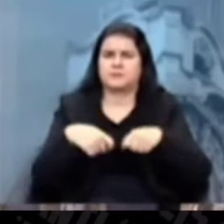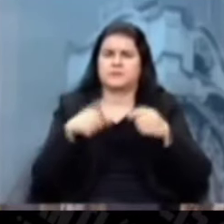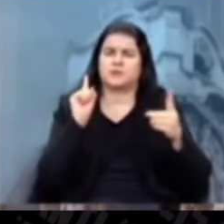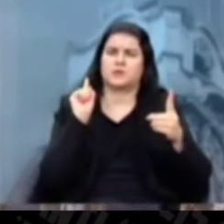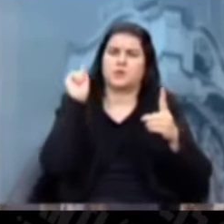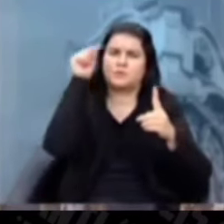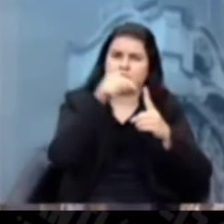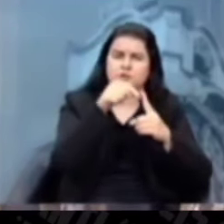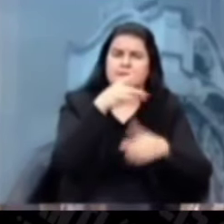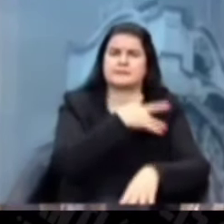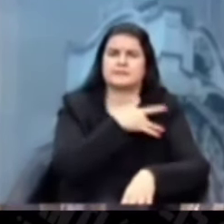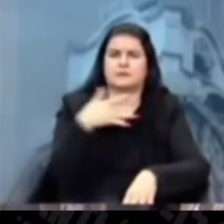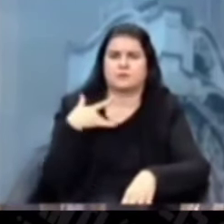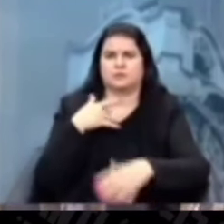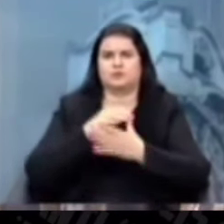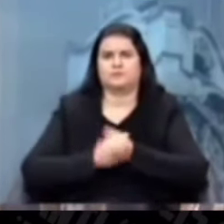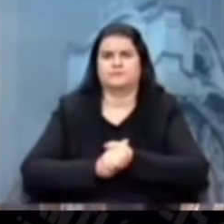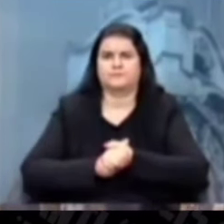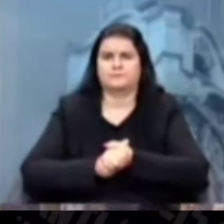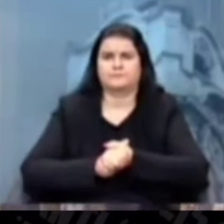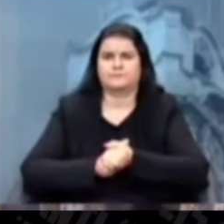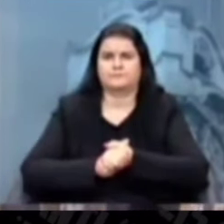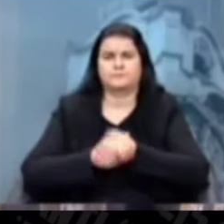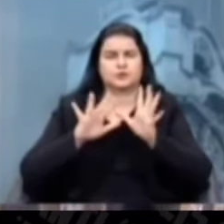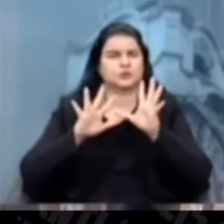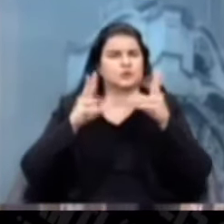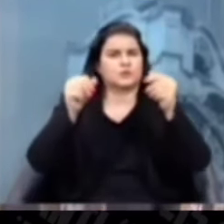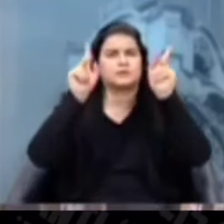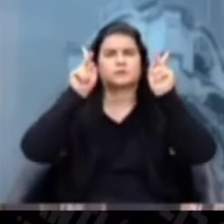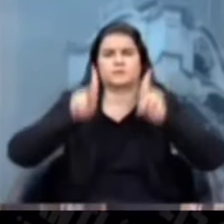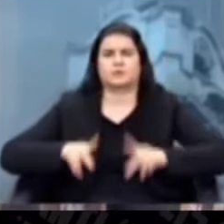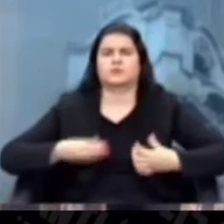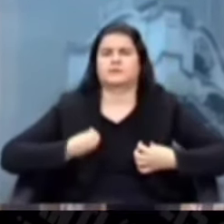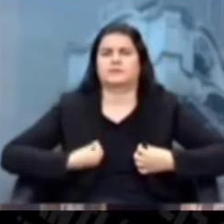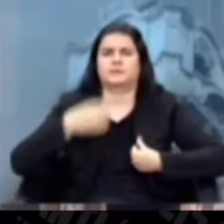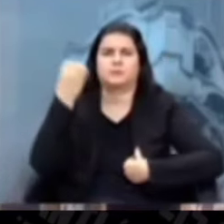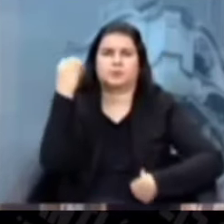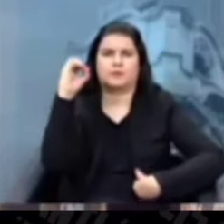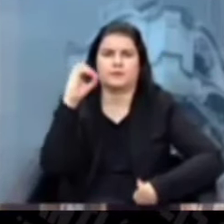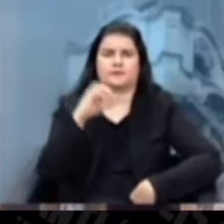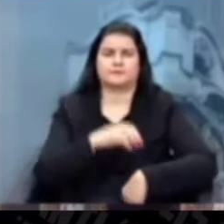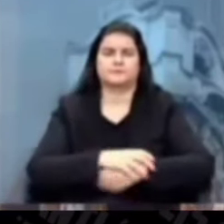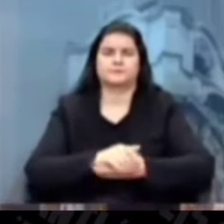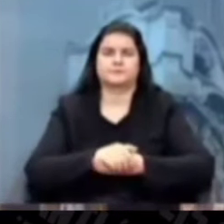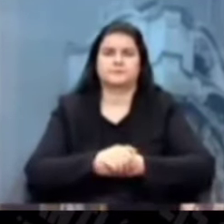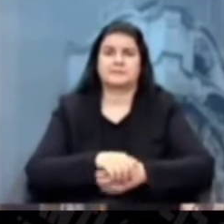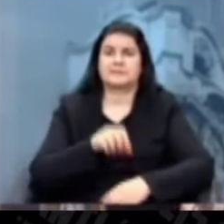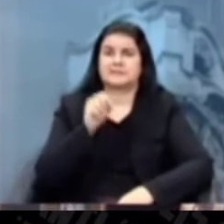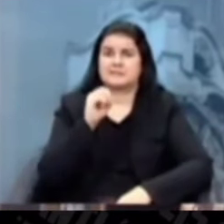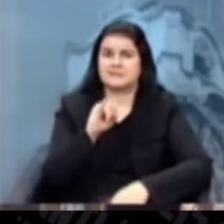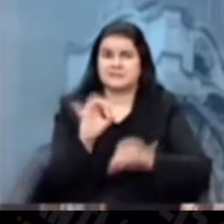a saúde de todos os porto-alegrenses. Caso